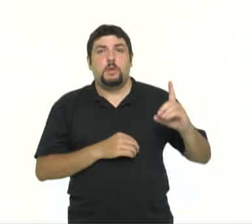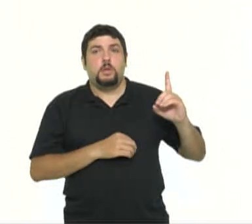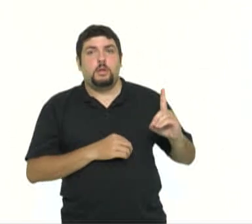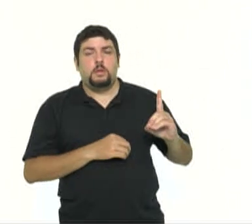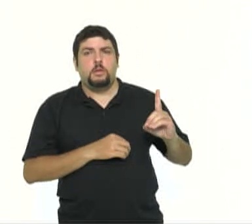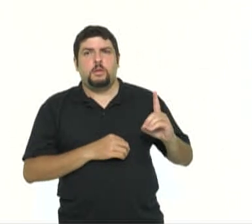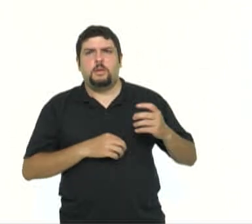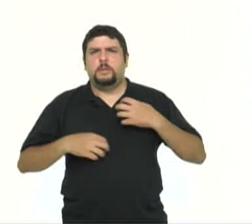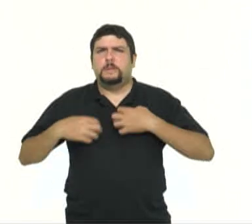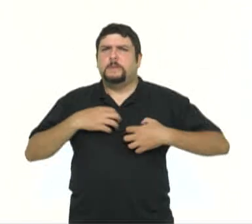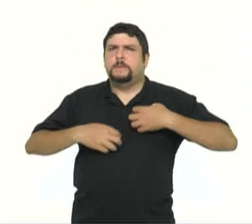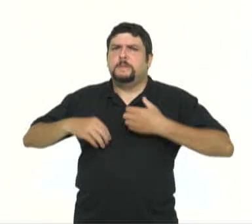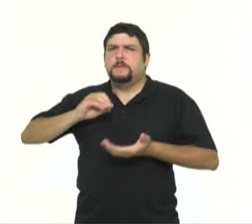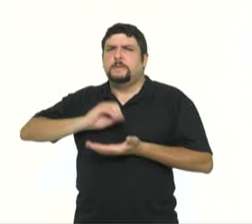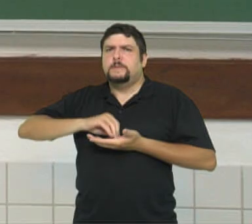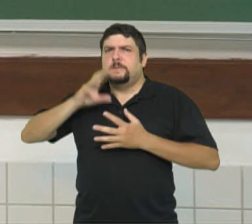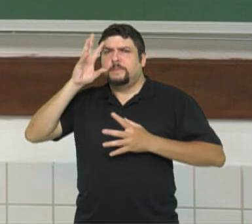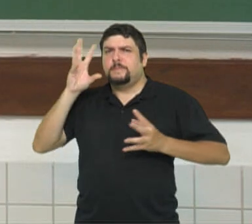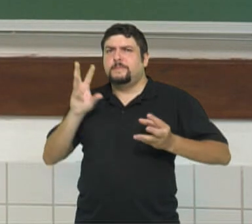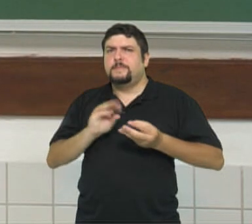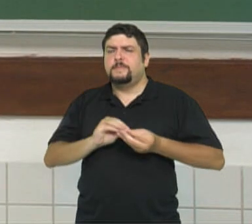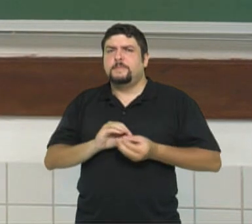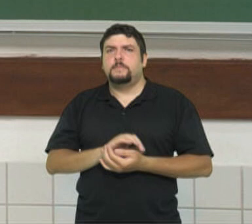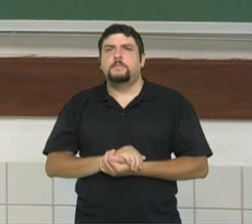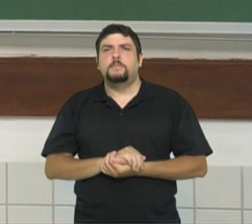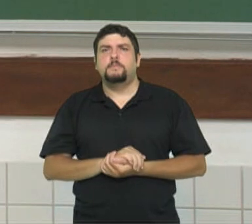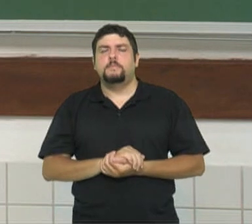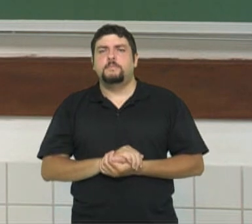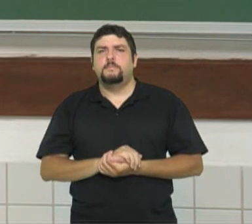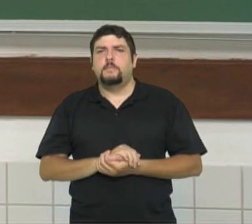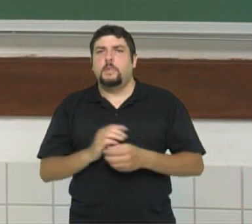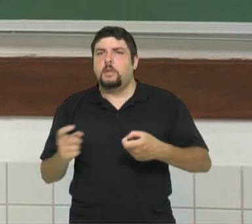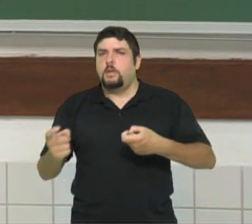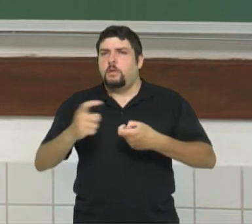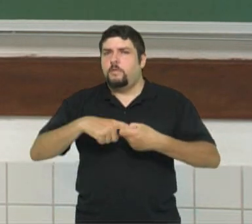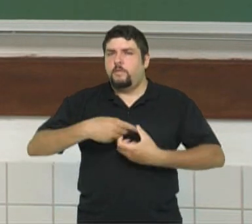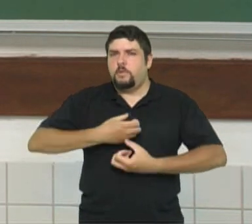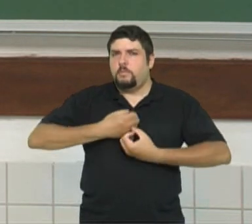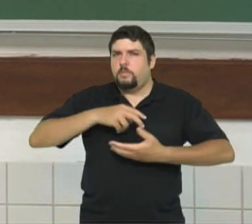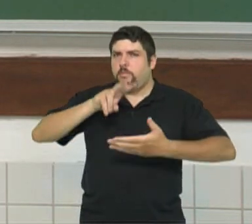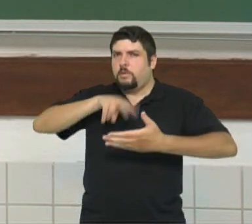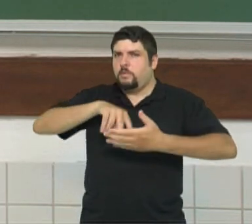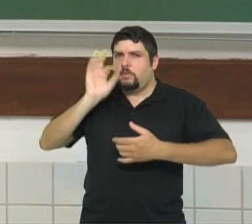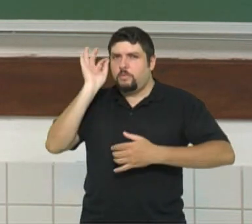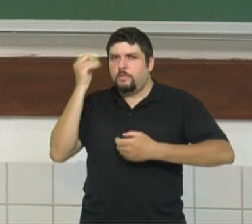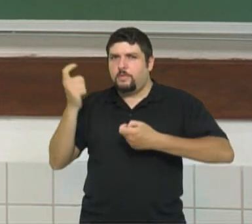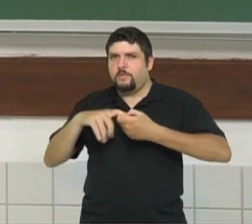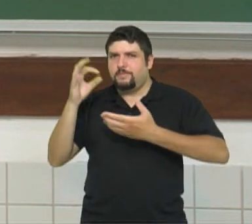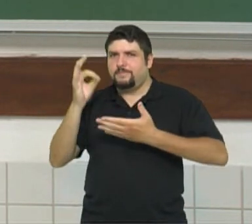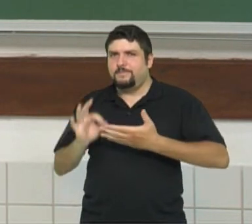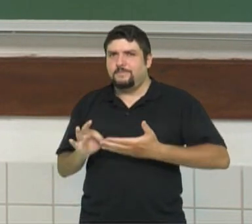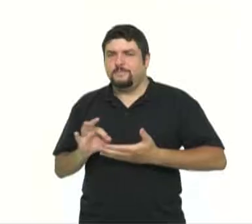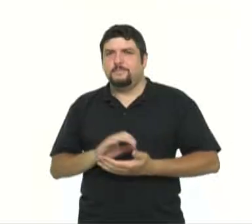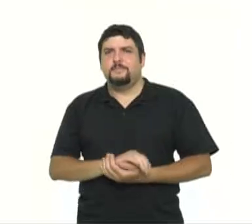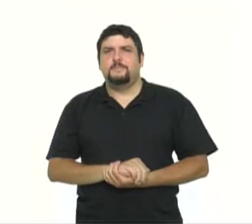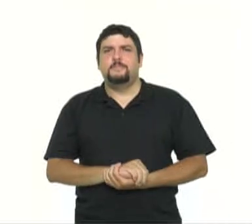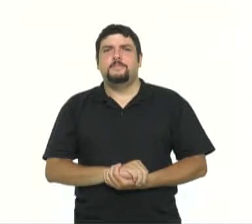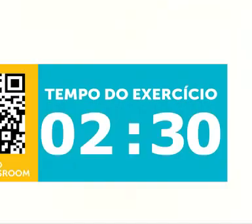de compreensão. Vamos lá então, voltem um pouquinho lá no poema e já voltamos com a resposta correta.